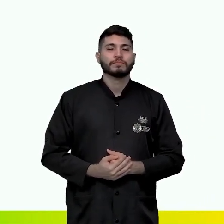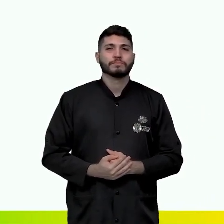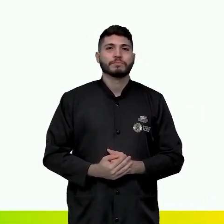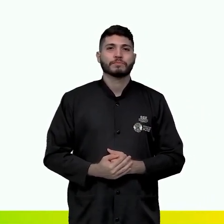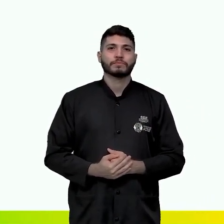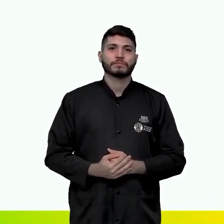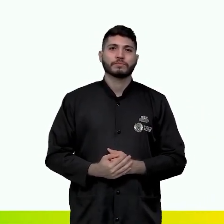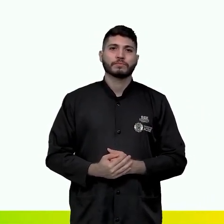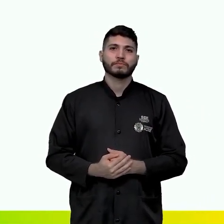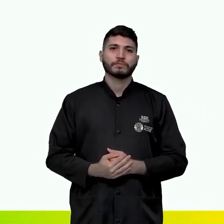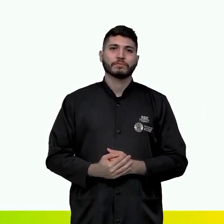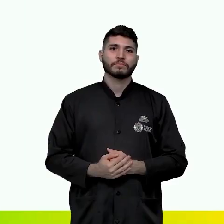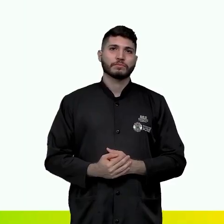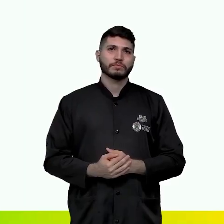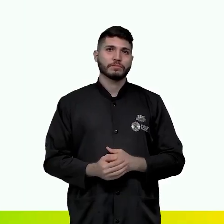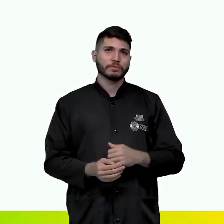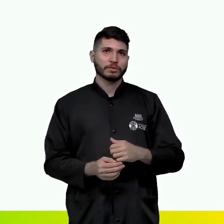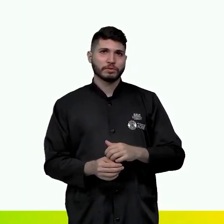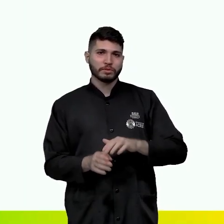você calcula